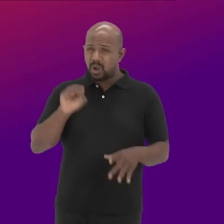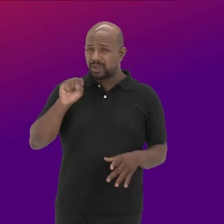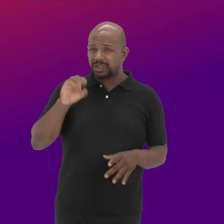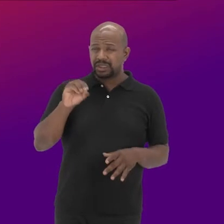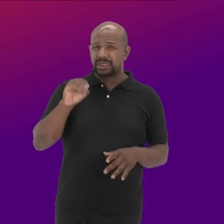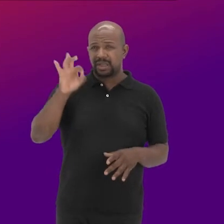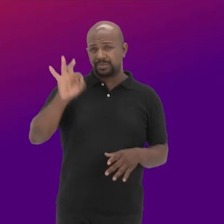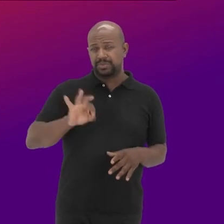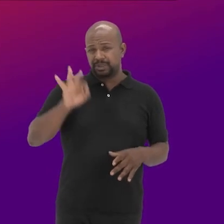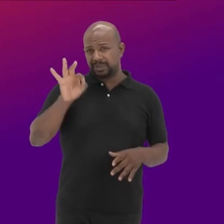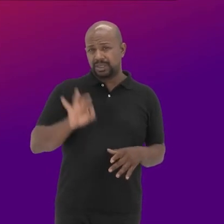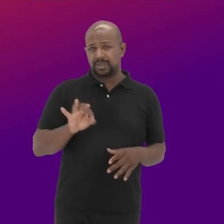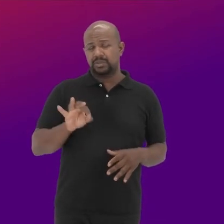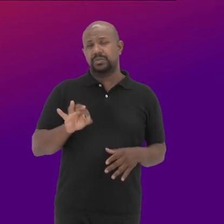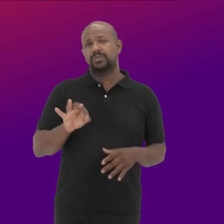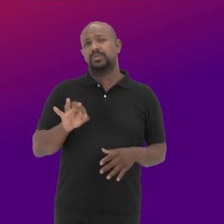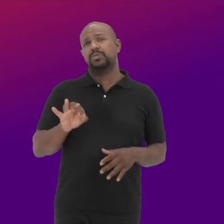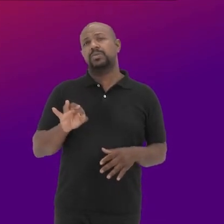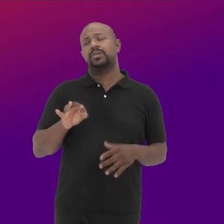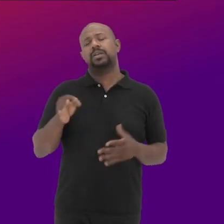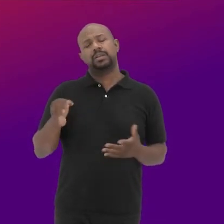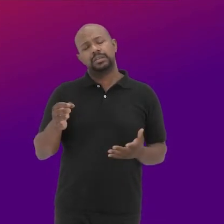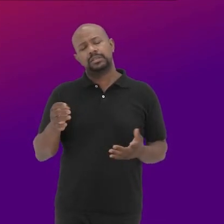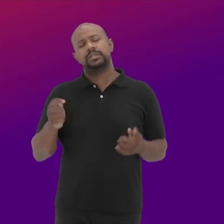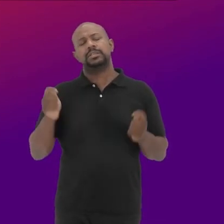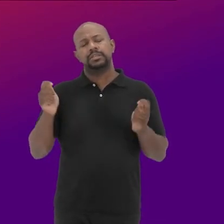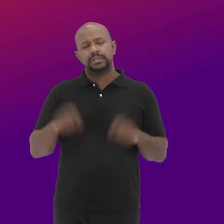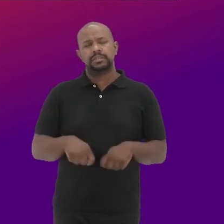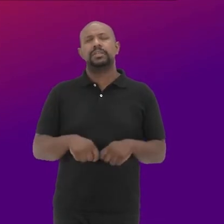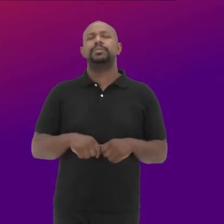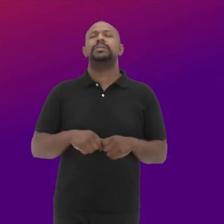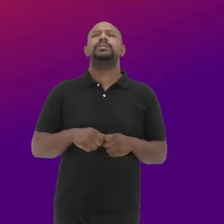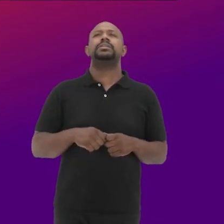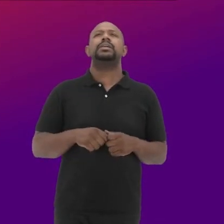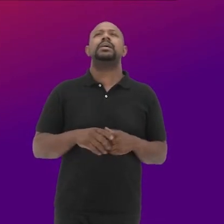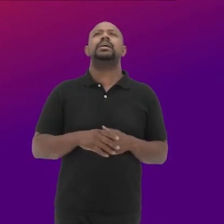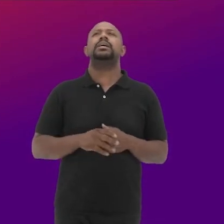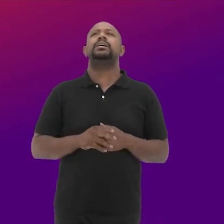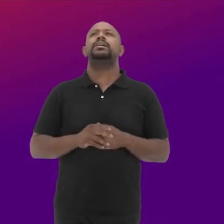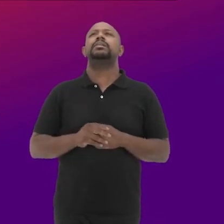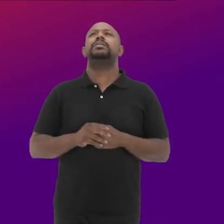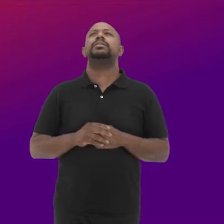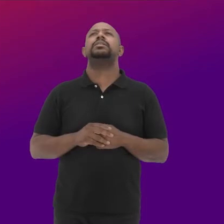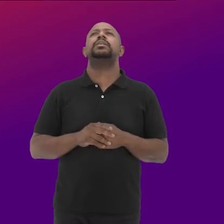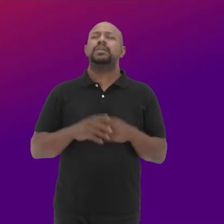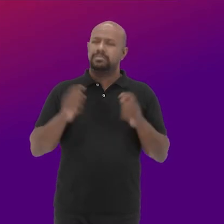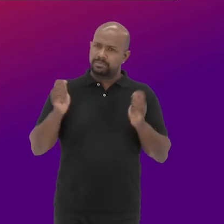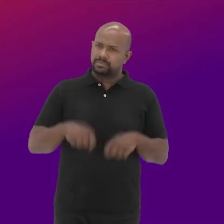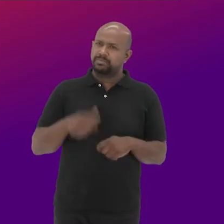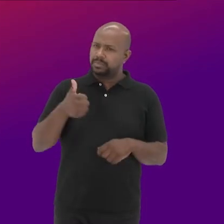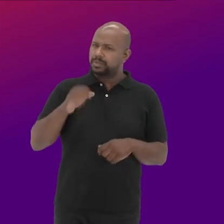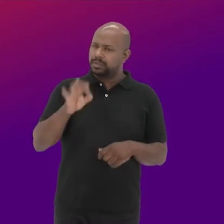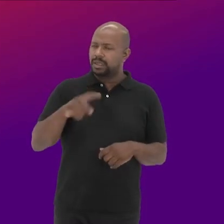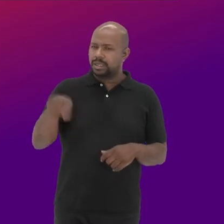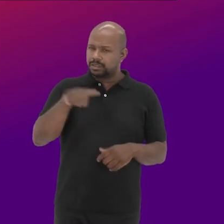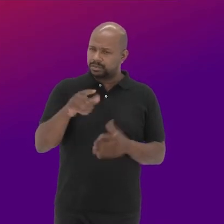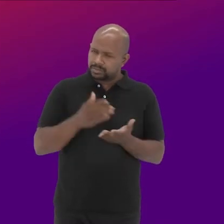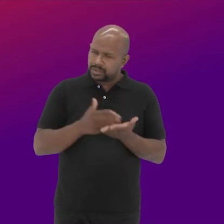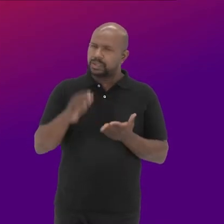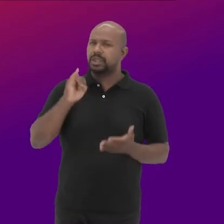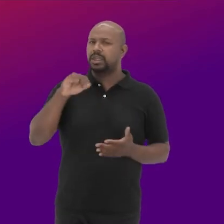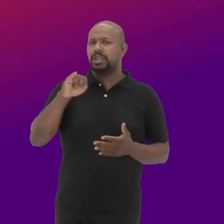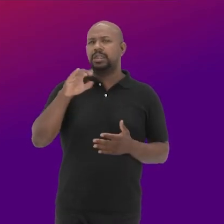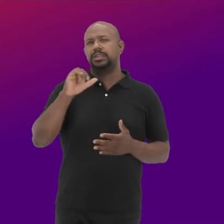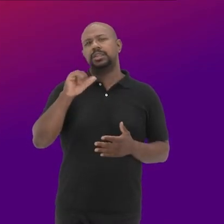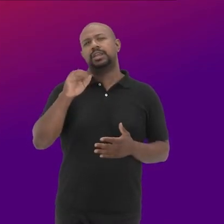somente 80%, o que viabiliza, né? O que vem a viabilizar bastante esse tipo de